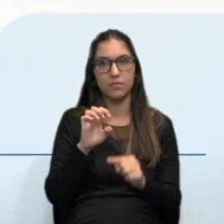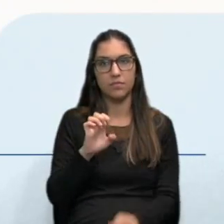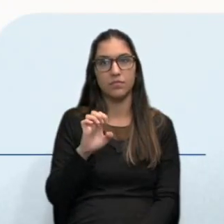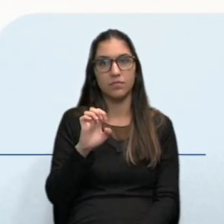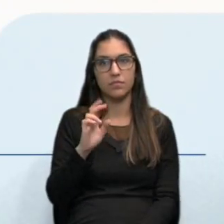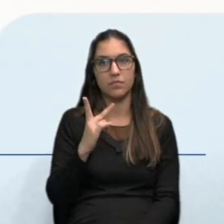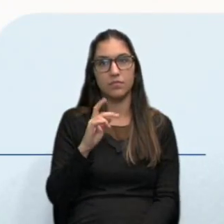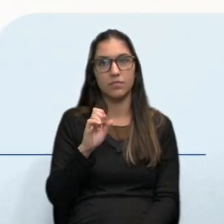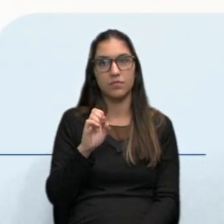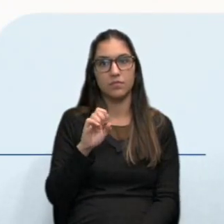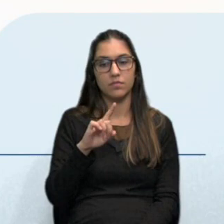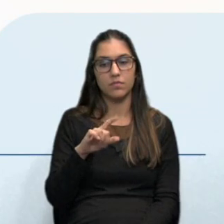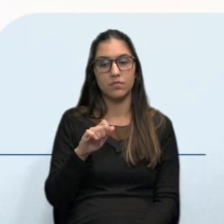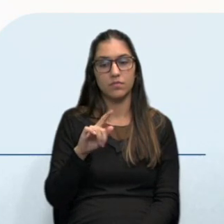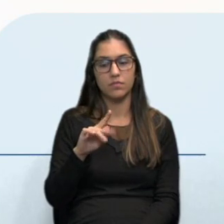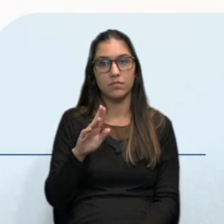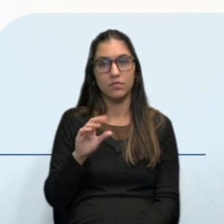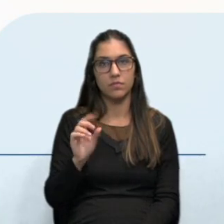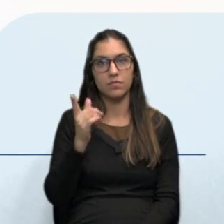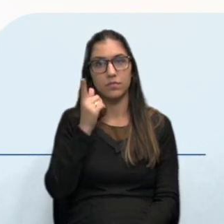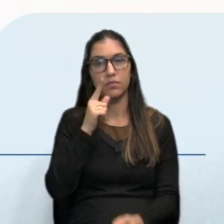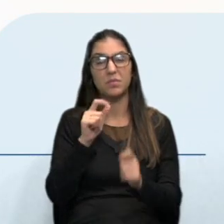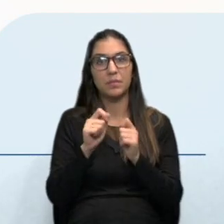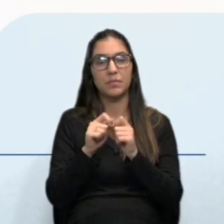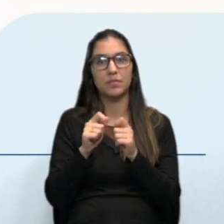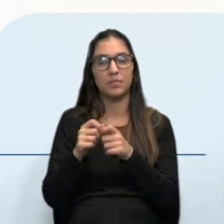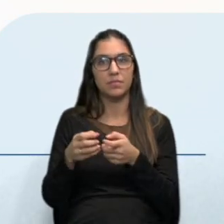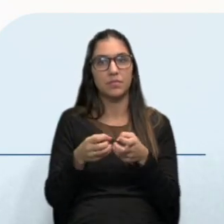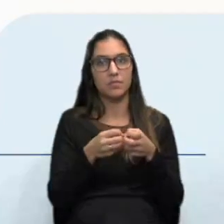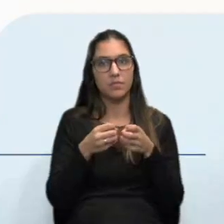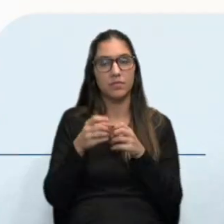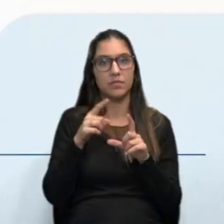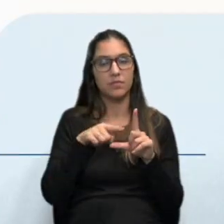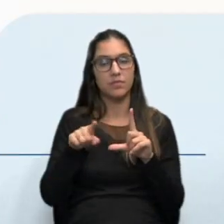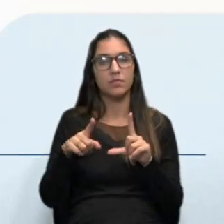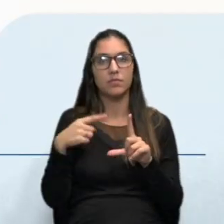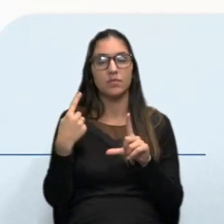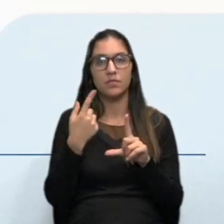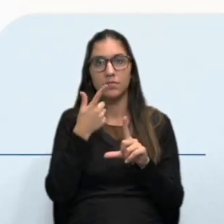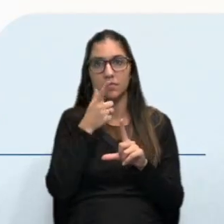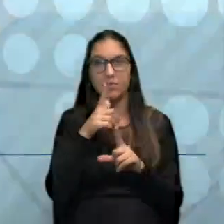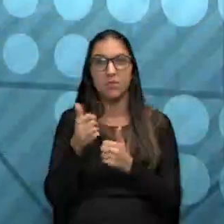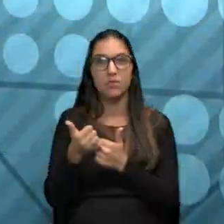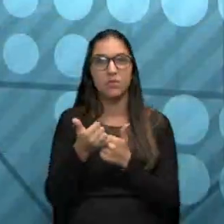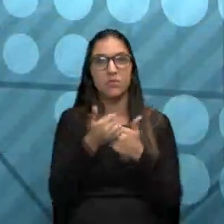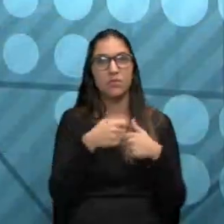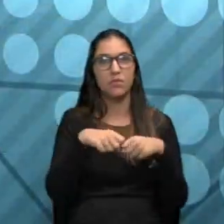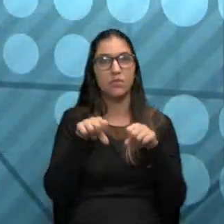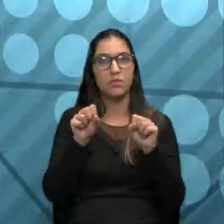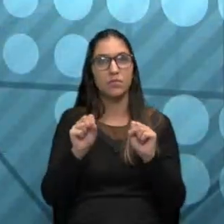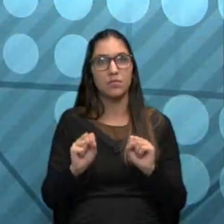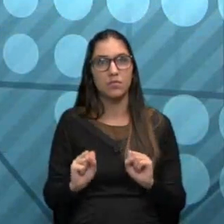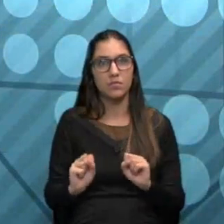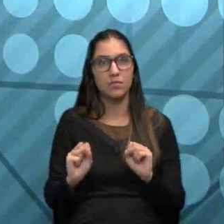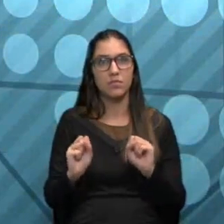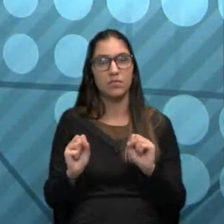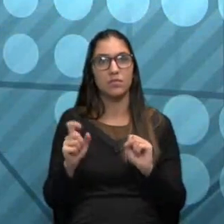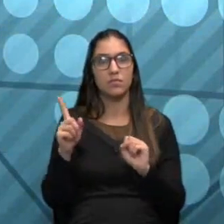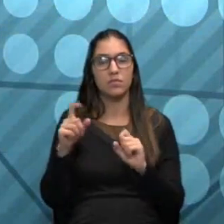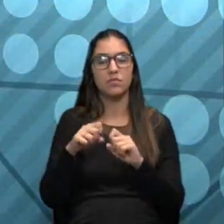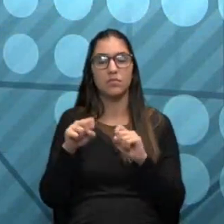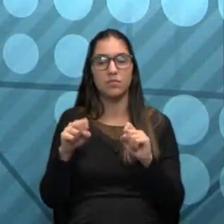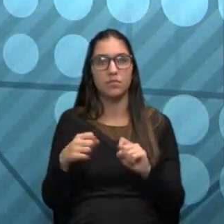consegue construir o seu diagrama celular. E é assim que a gente representa o sistema celular. Nesse